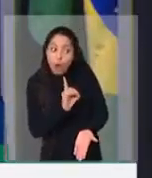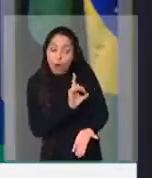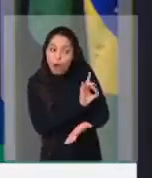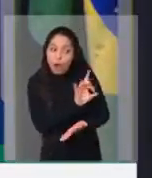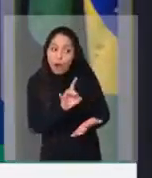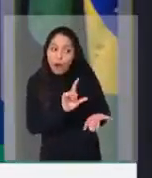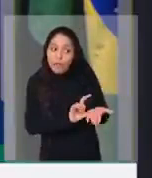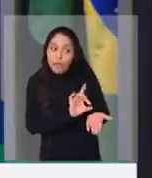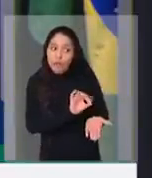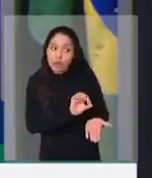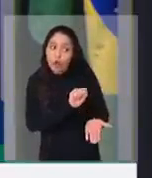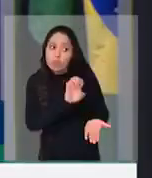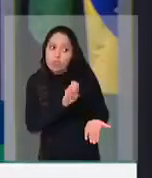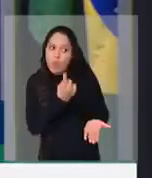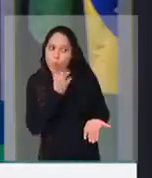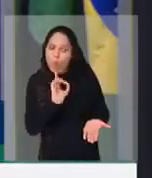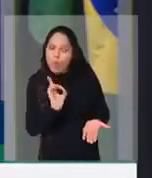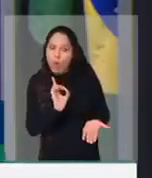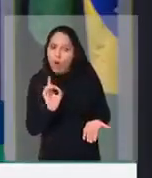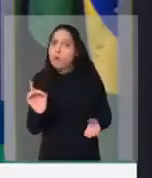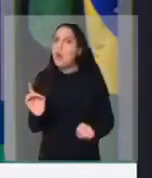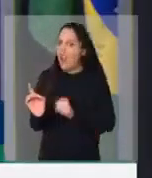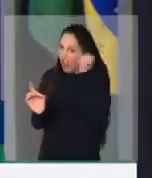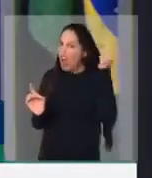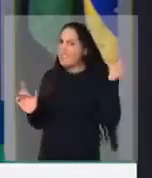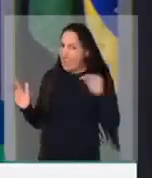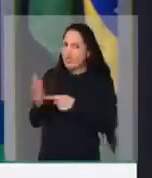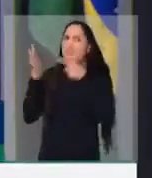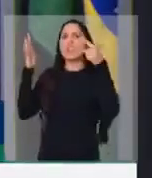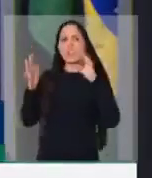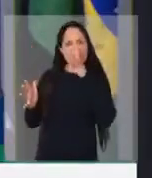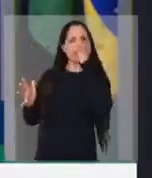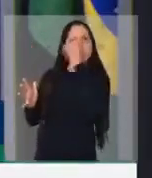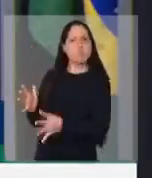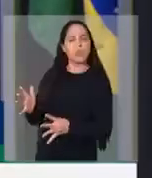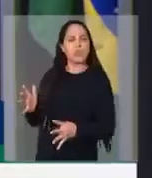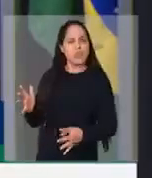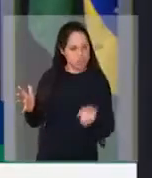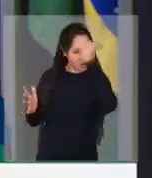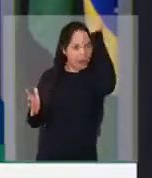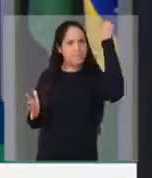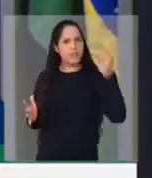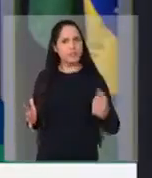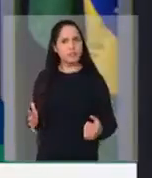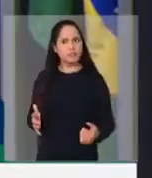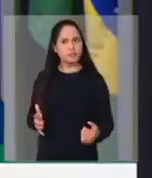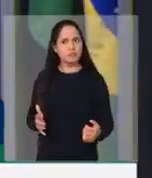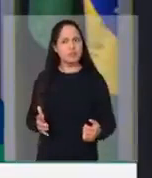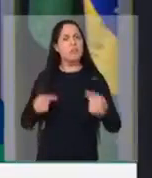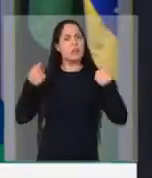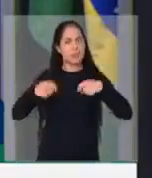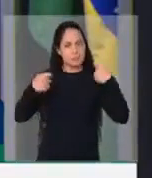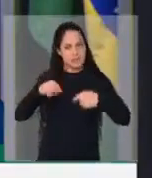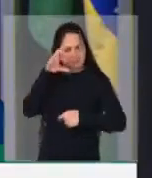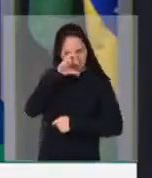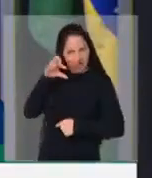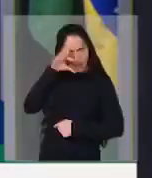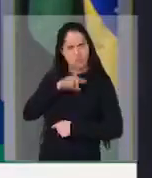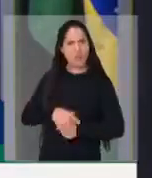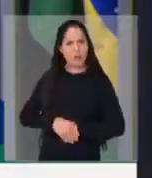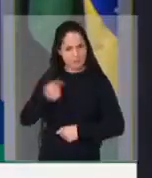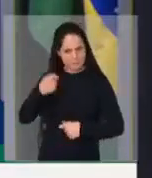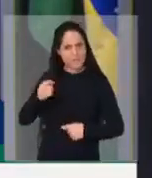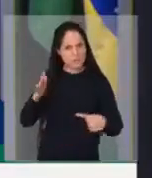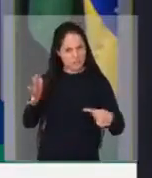dose uma acusação grave gravíssima a acusação que merece apuração